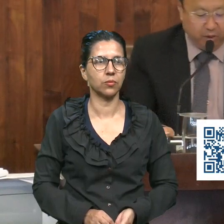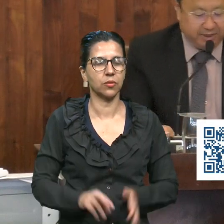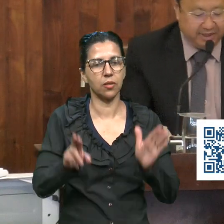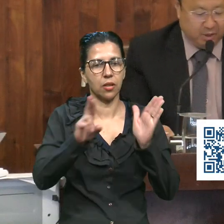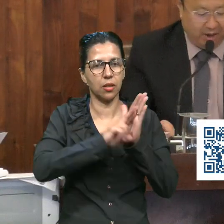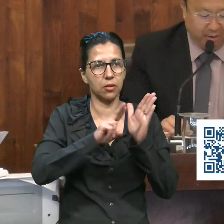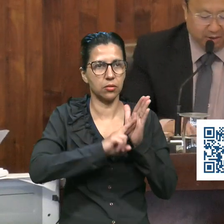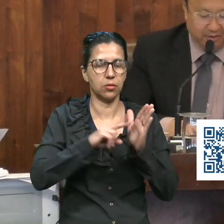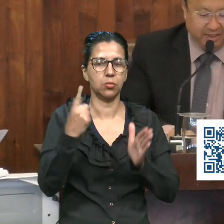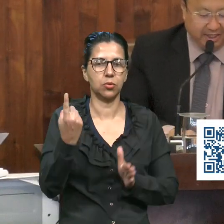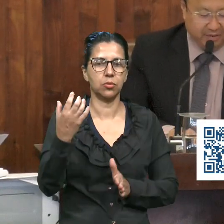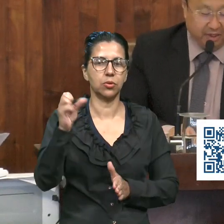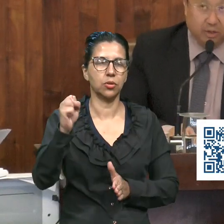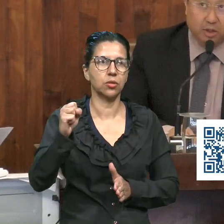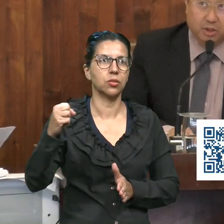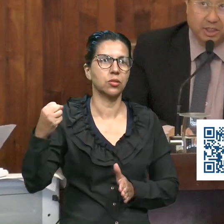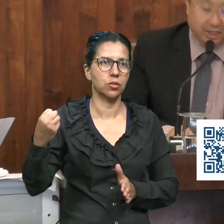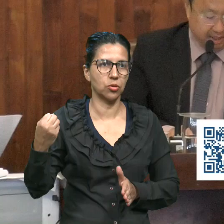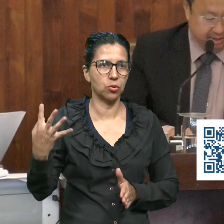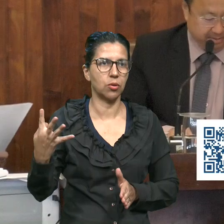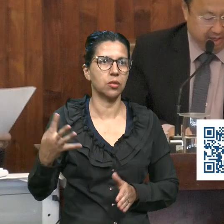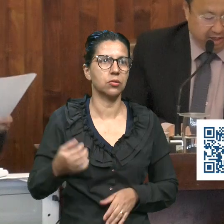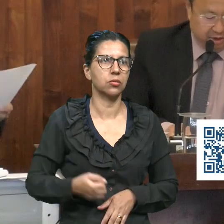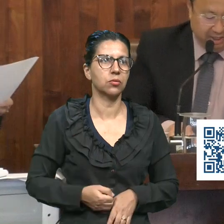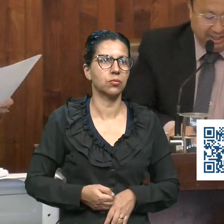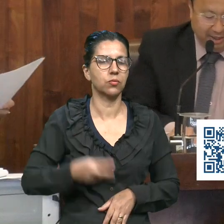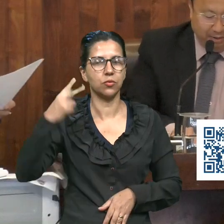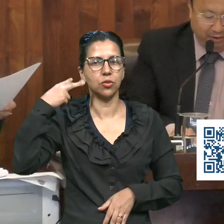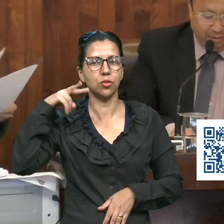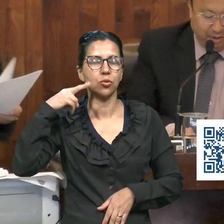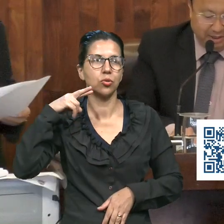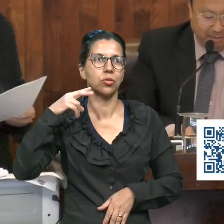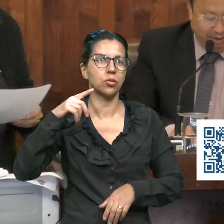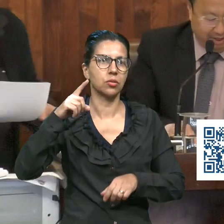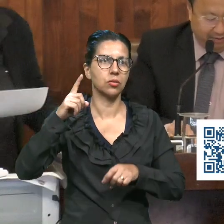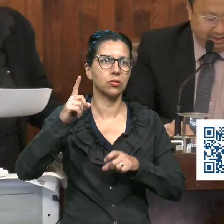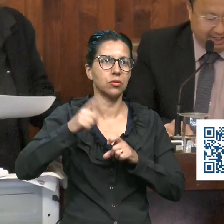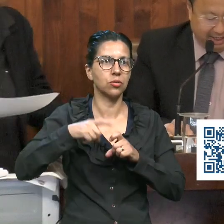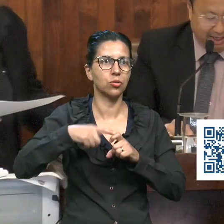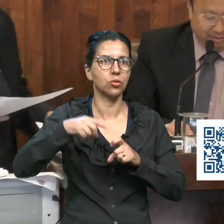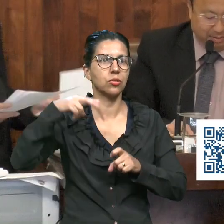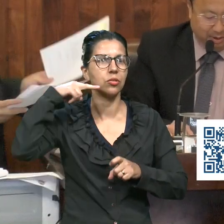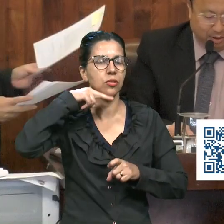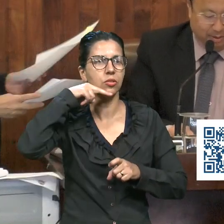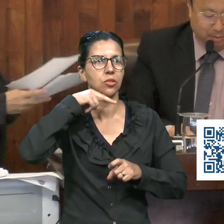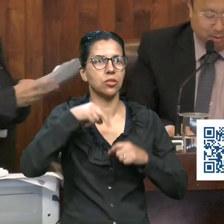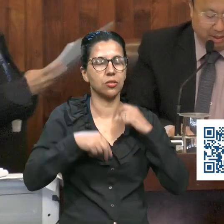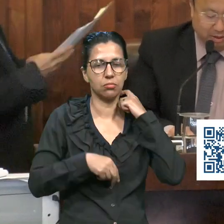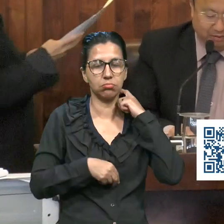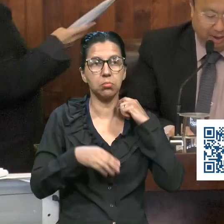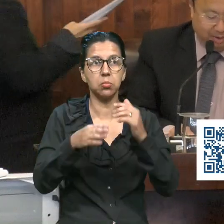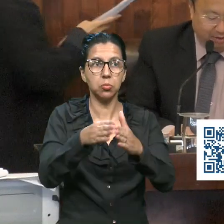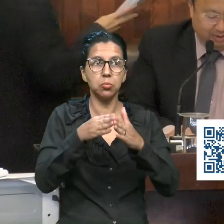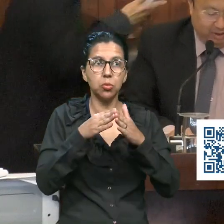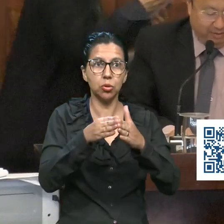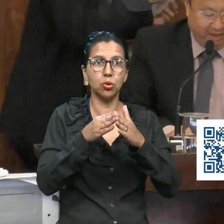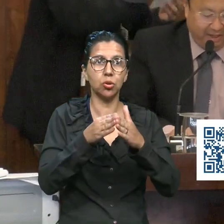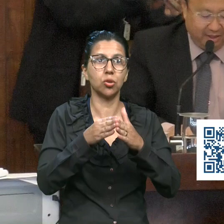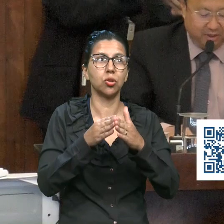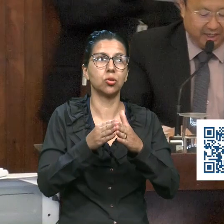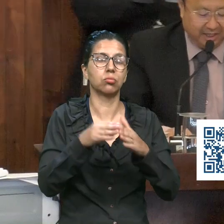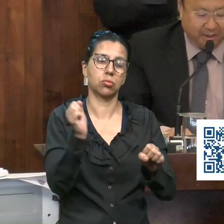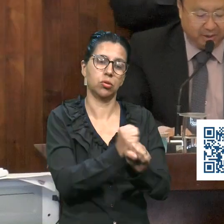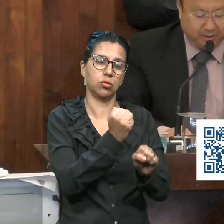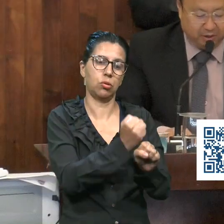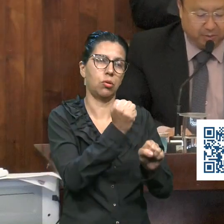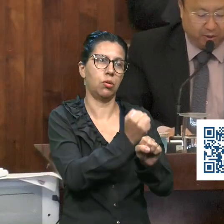Requerimento 1804-2023, vereador Dr. Nechar. Solicitando ao prefeito municipal, através do secretário municipal de Obras Públicas, senhor Fábio Alves de Oliveira,